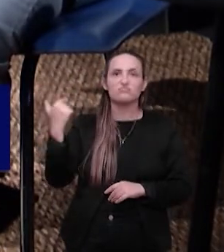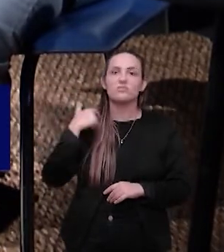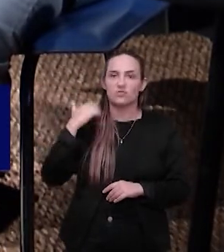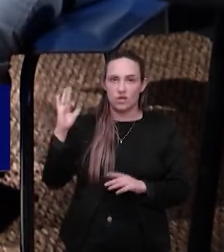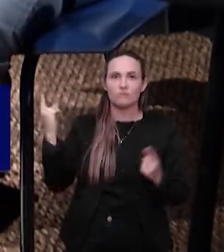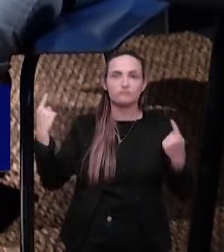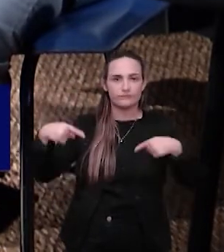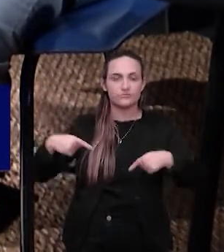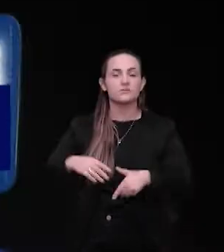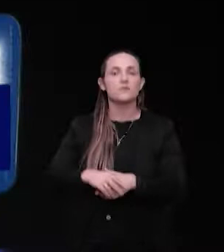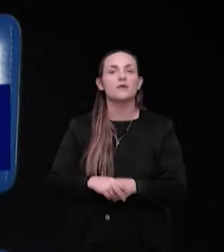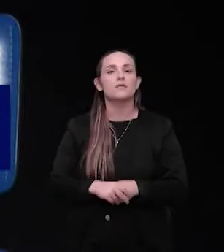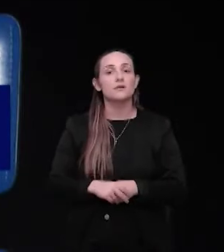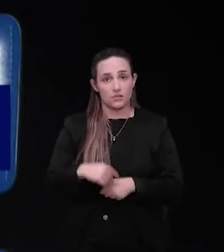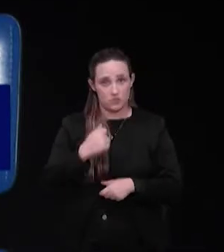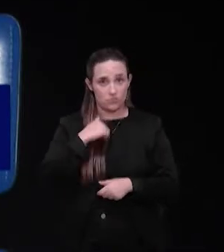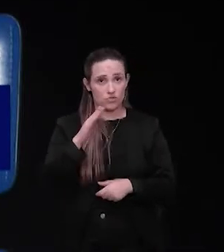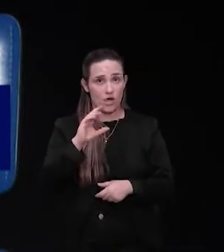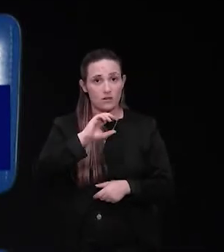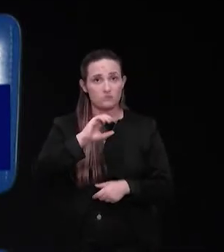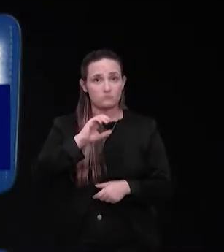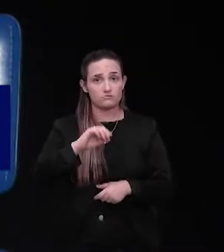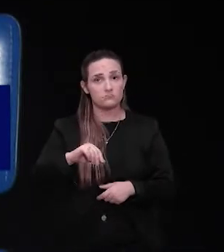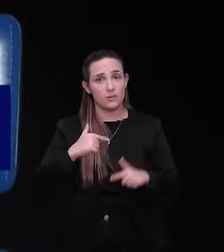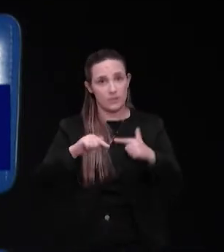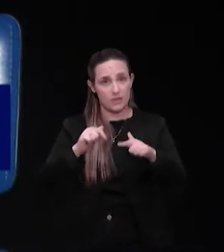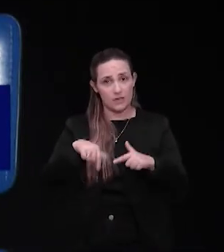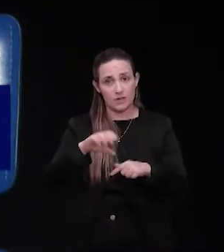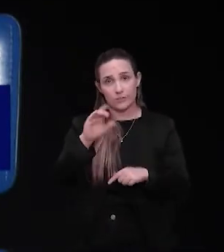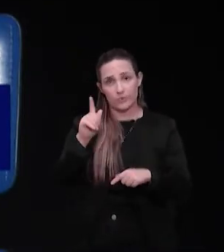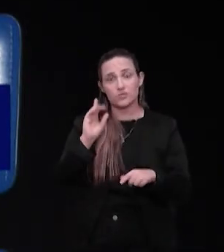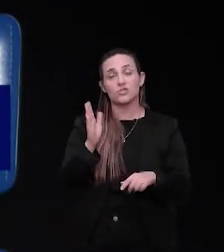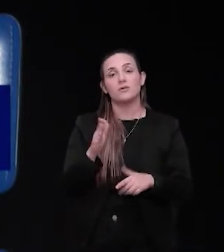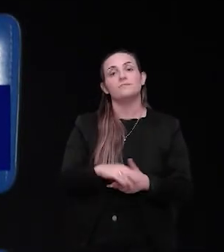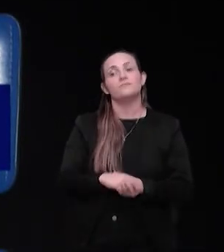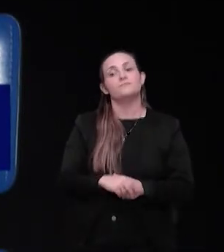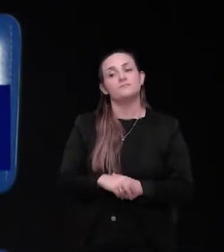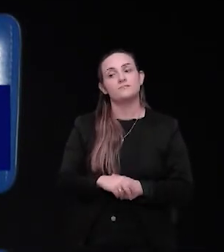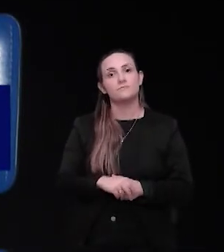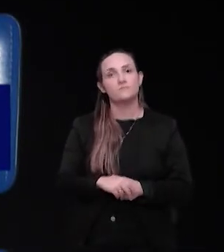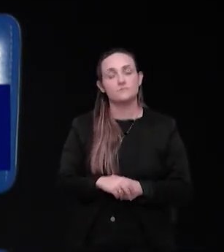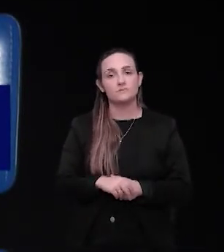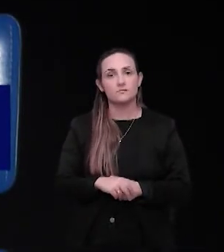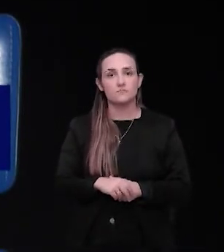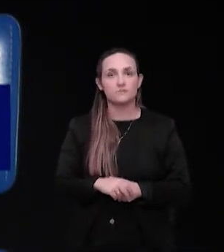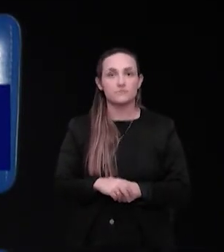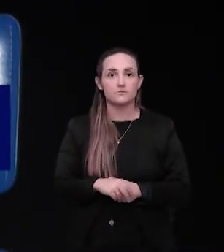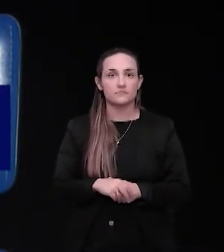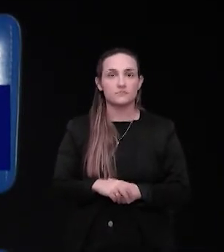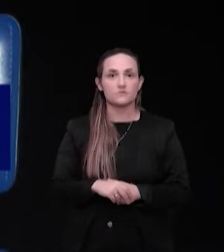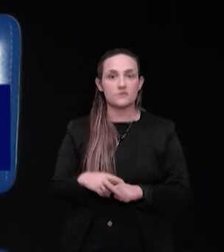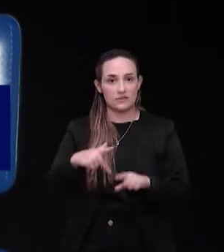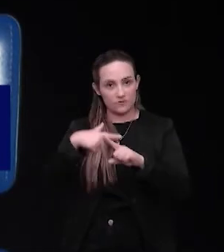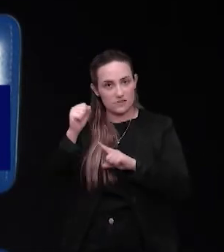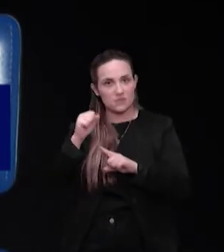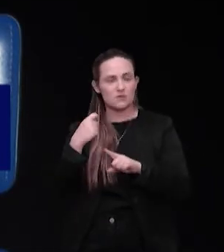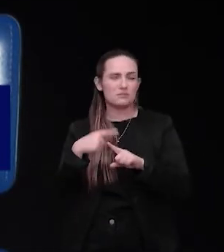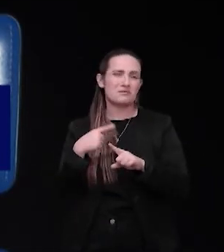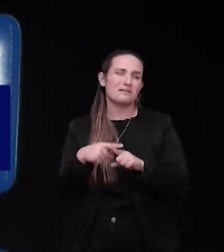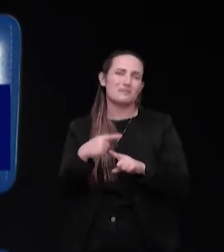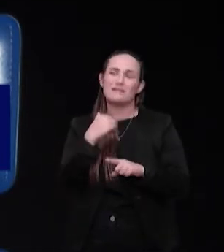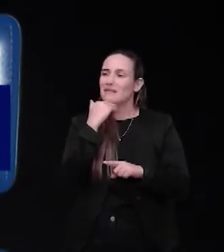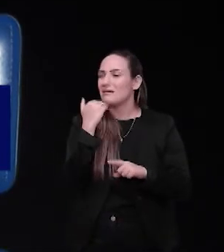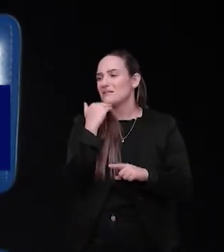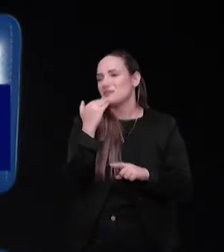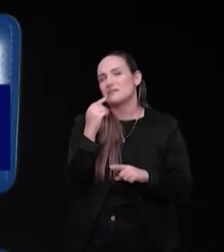também. E assim, o júri, se você conseguir trazer para o campo, não da